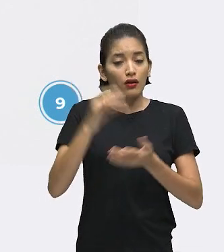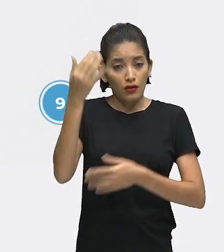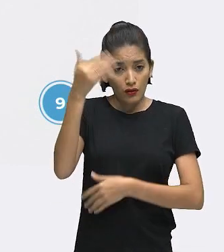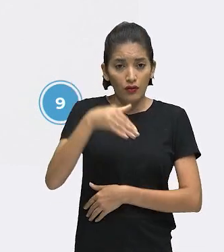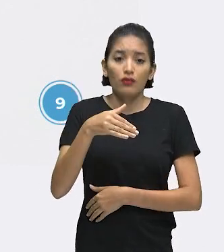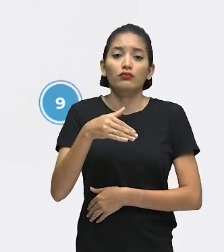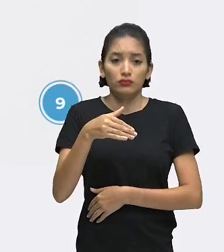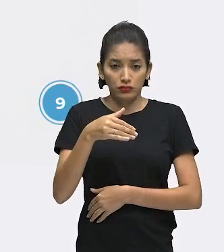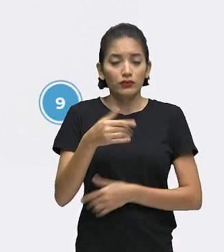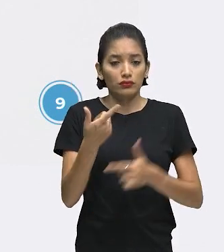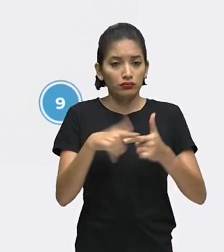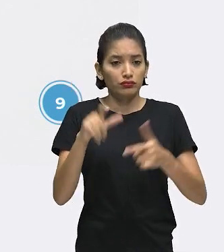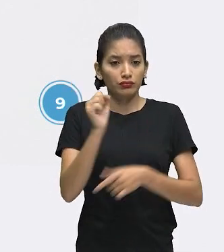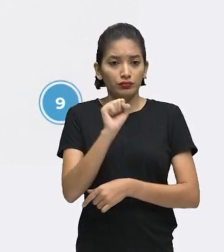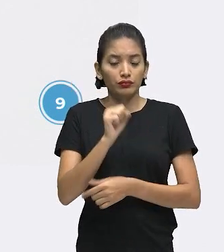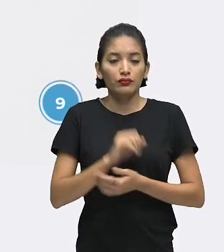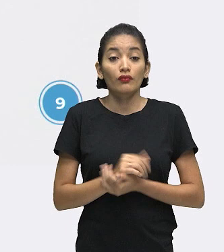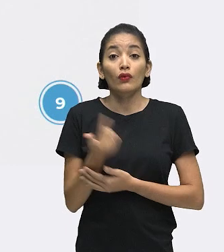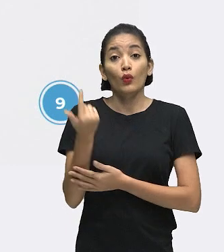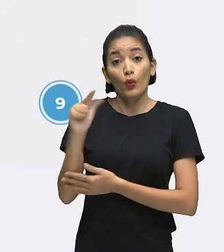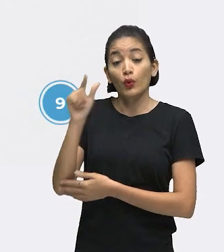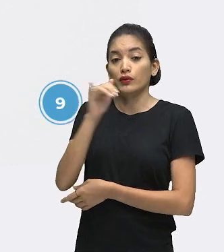8. Outro exemplo,